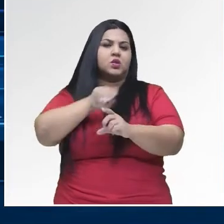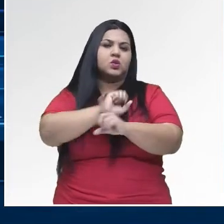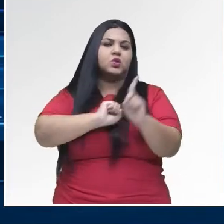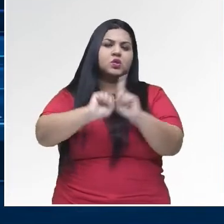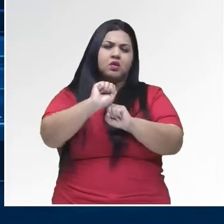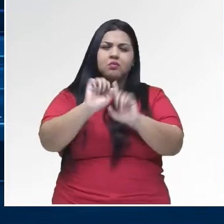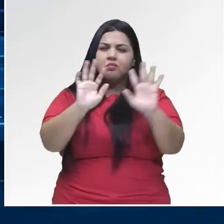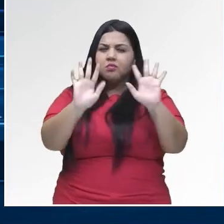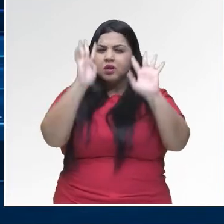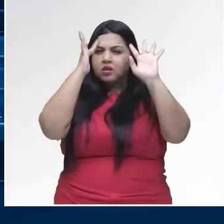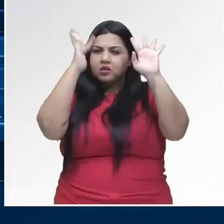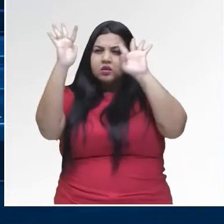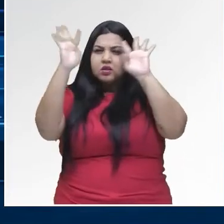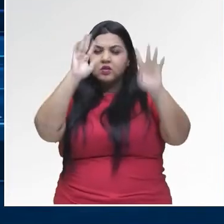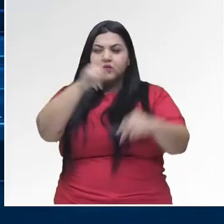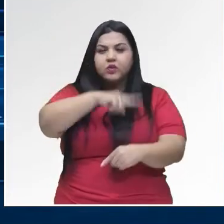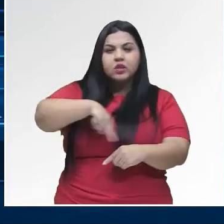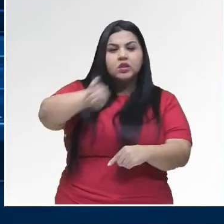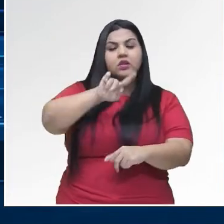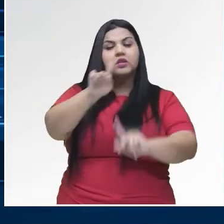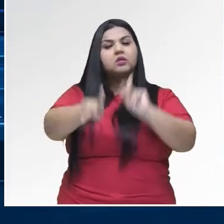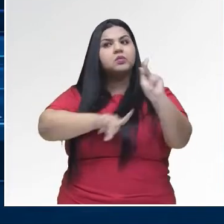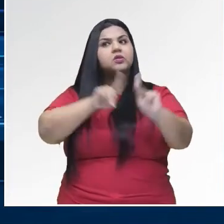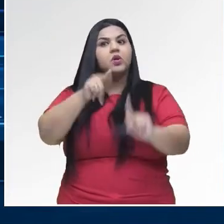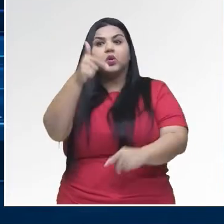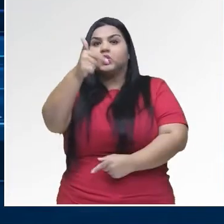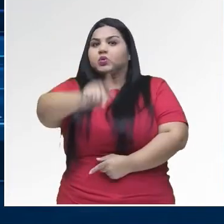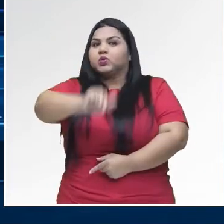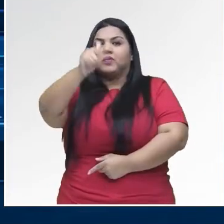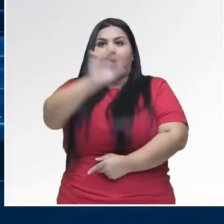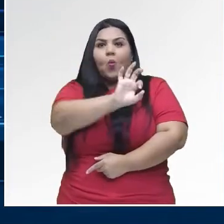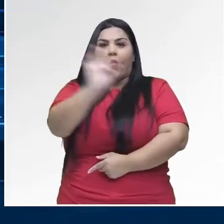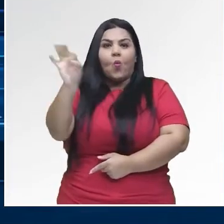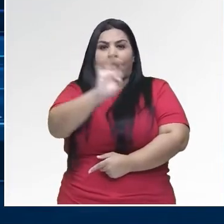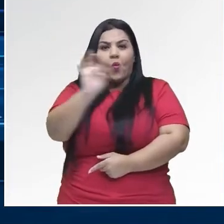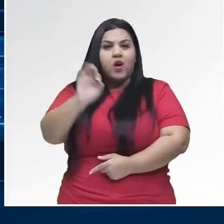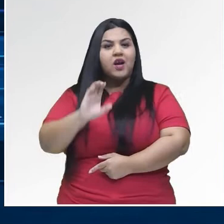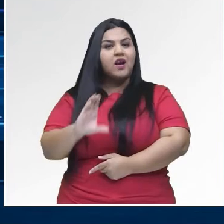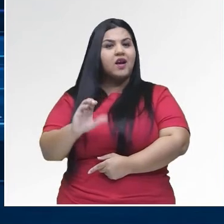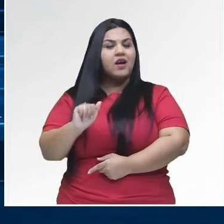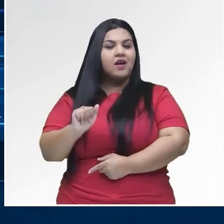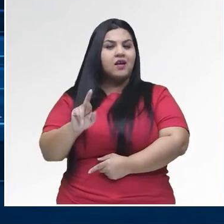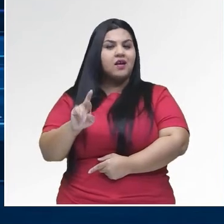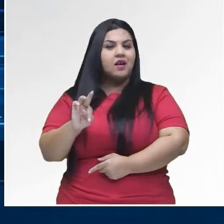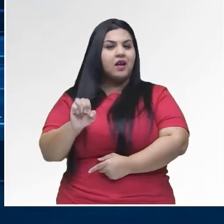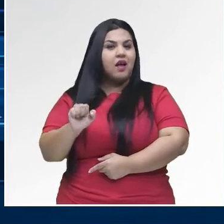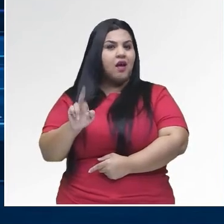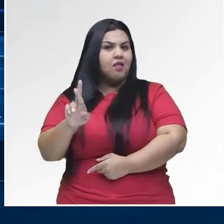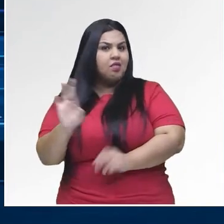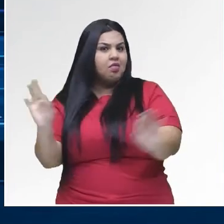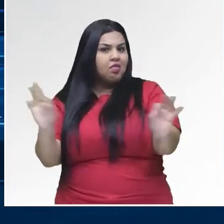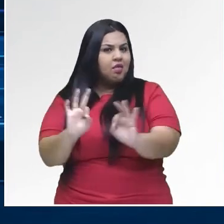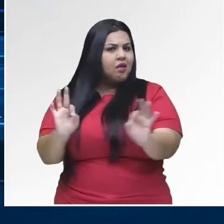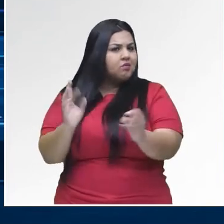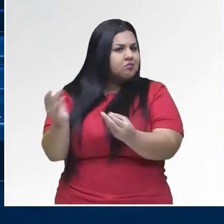Imagine vocês se as pessoas não tivessem caráter, não tivessem índole.